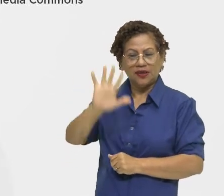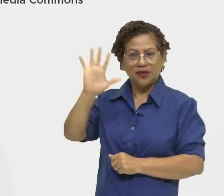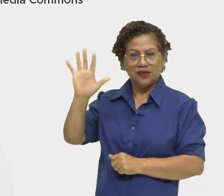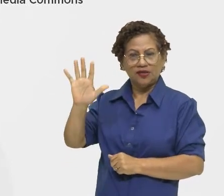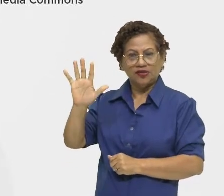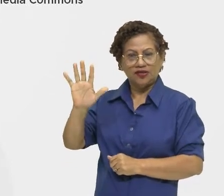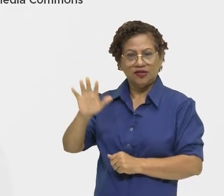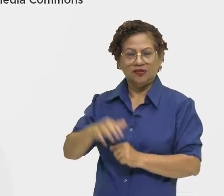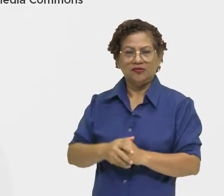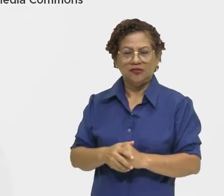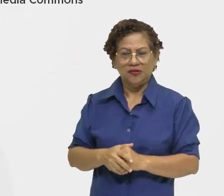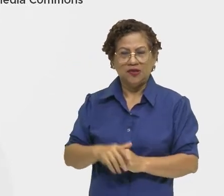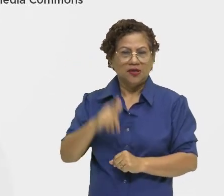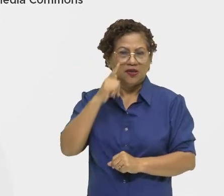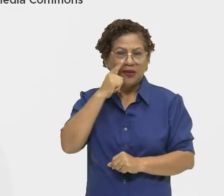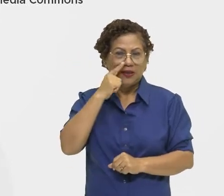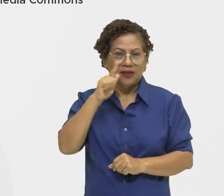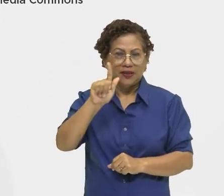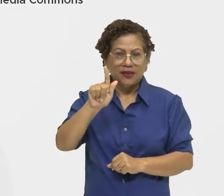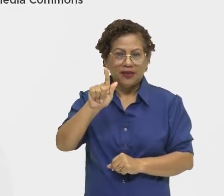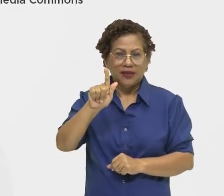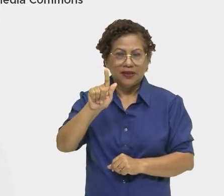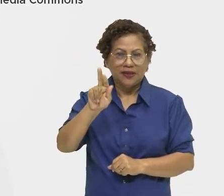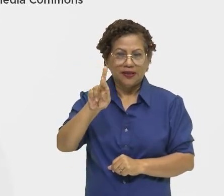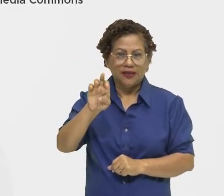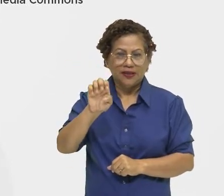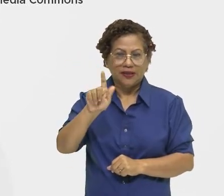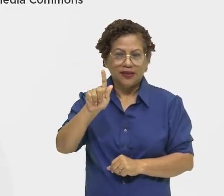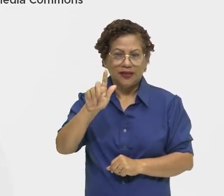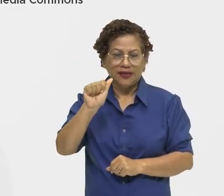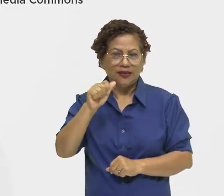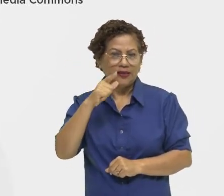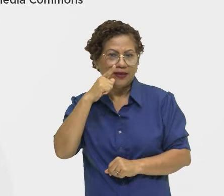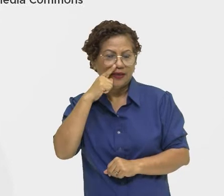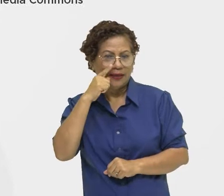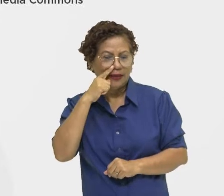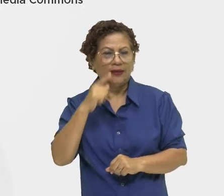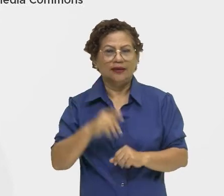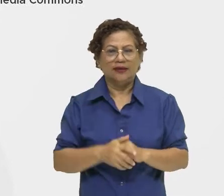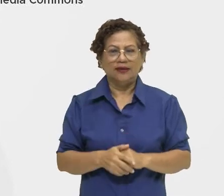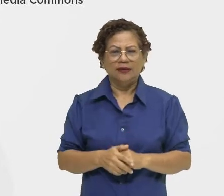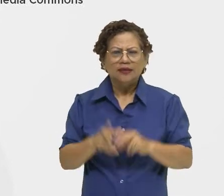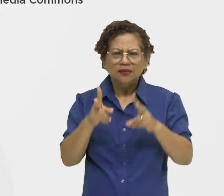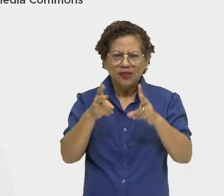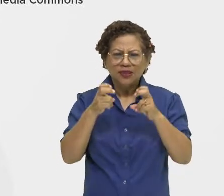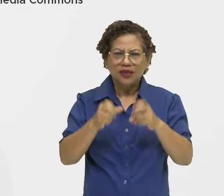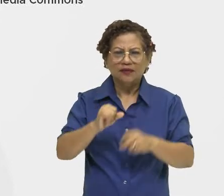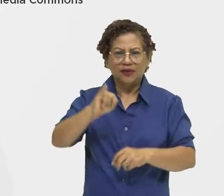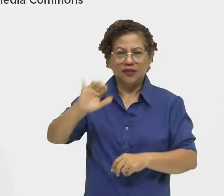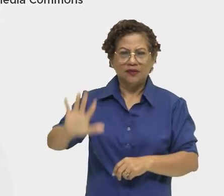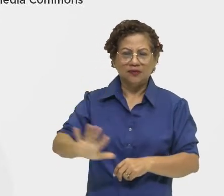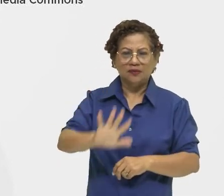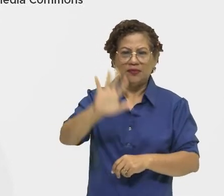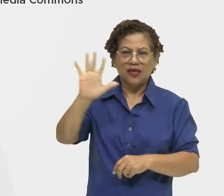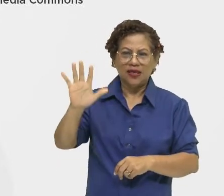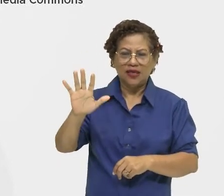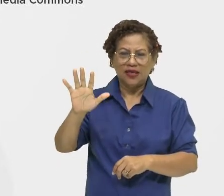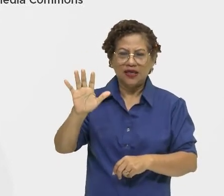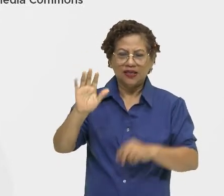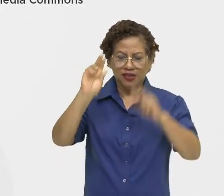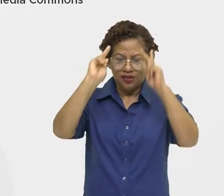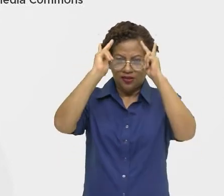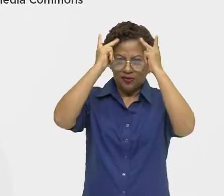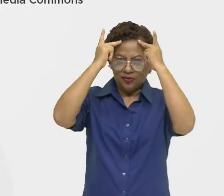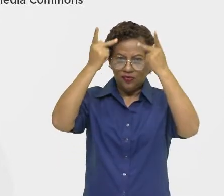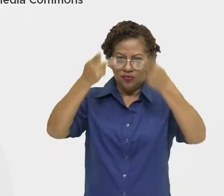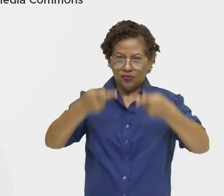né? A gente vê aí a preocupação com a imagem humana. A gente consegue perceber